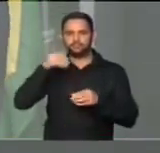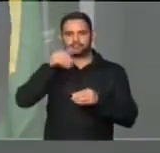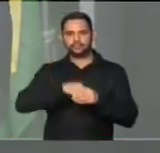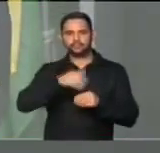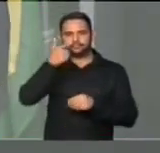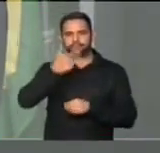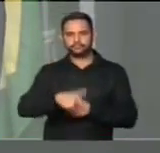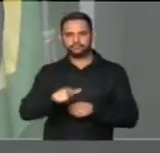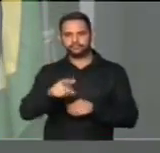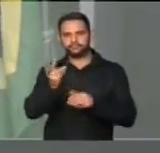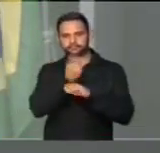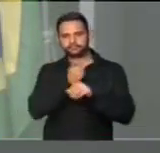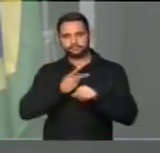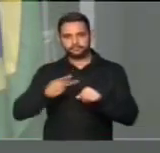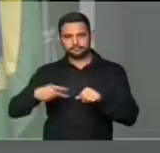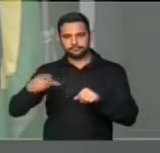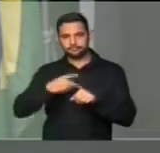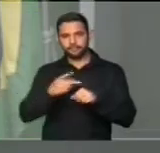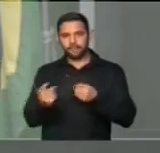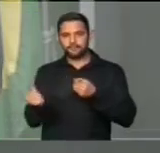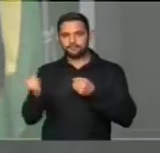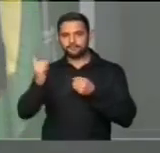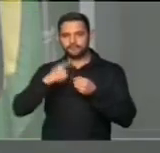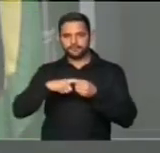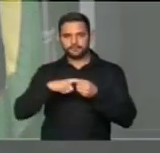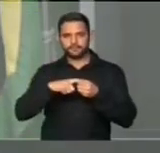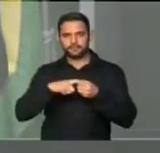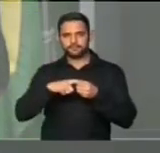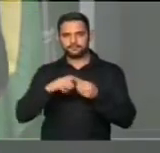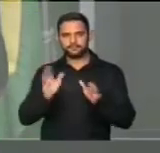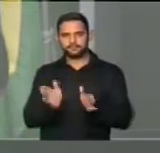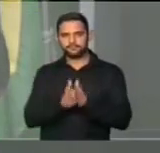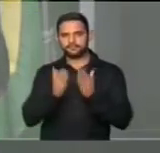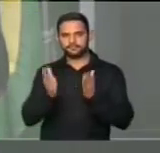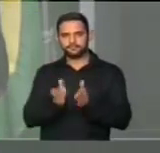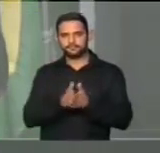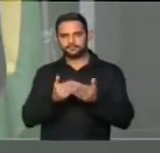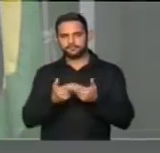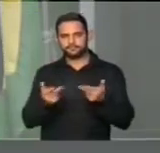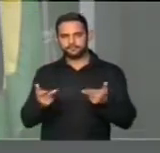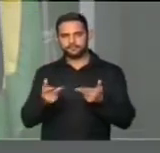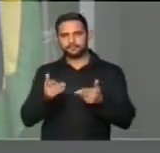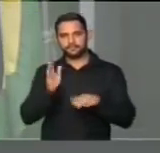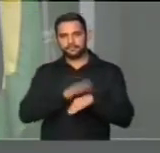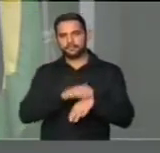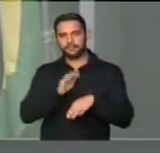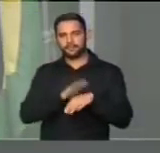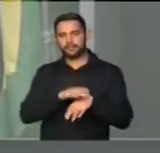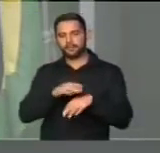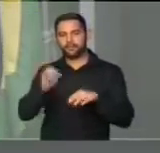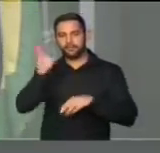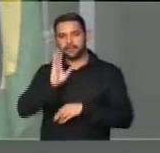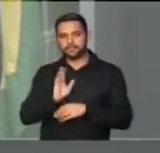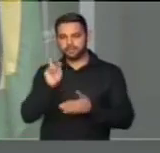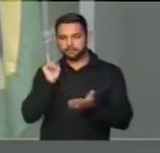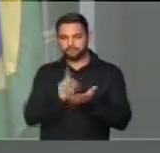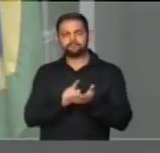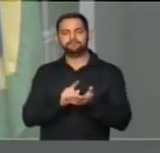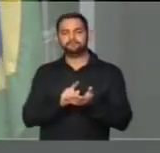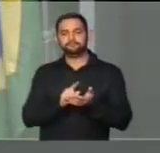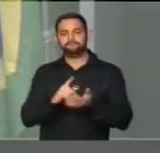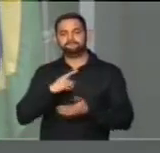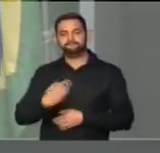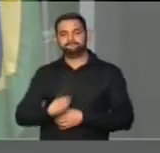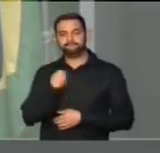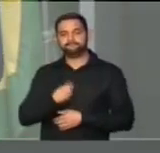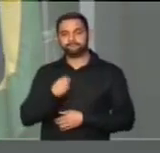com aquelas imagens. A volta da miséria. Está aqui o Brasil real. Está aqui o